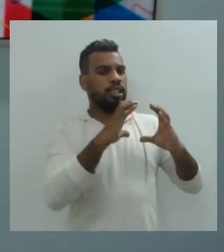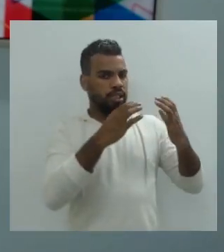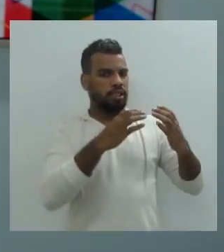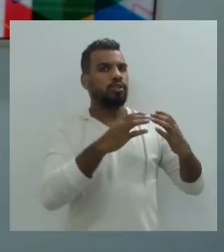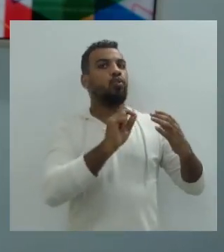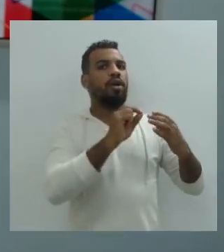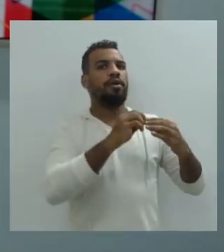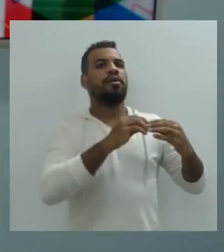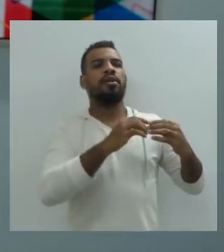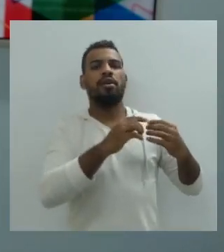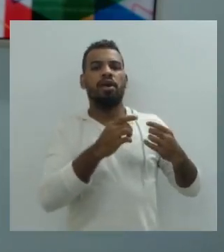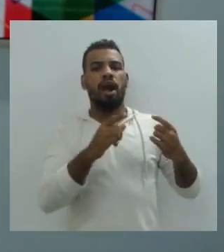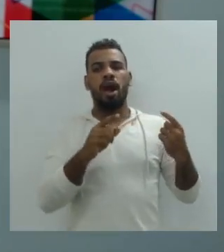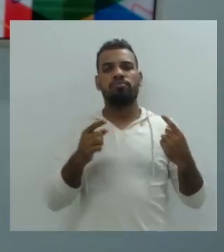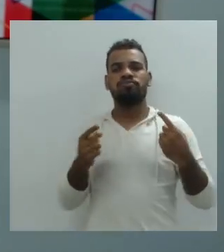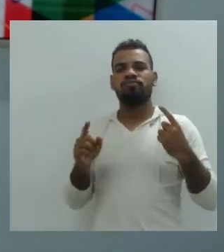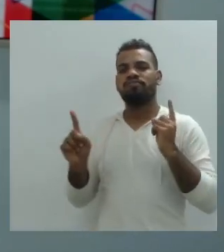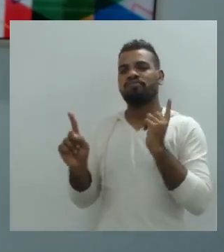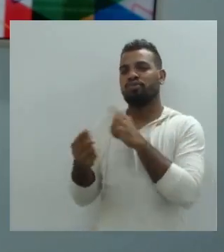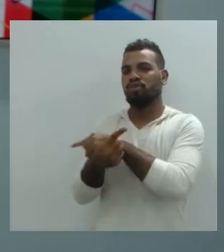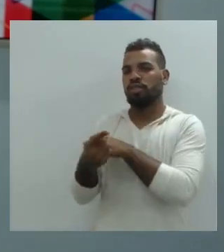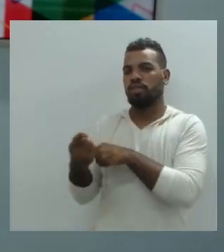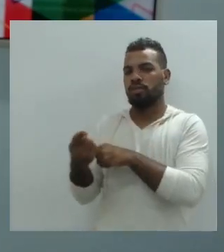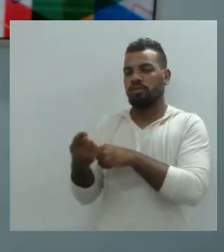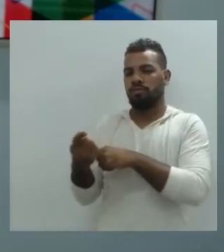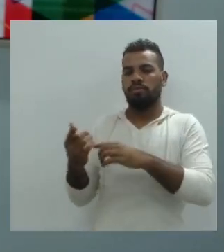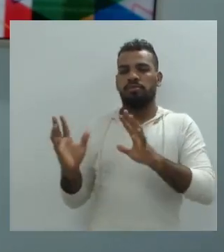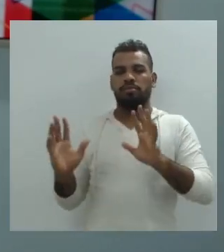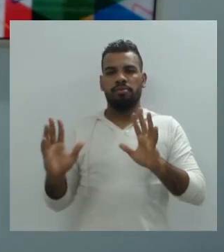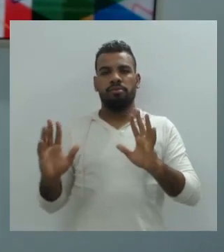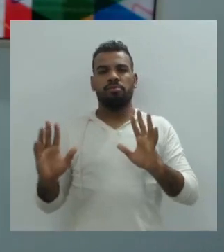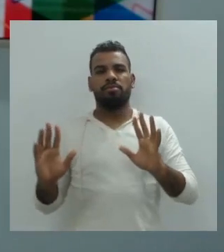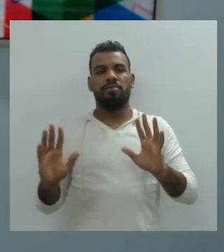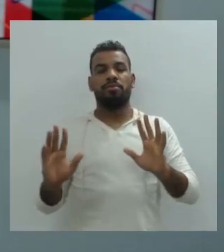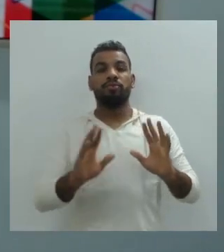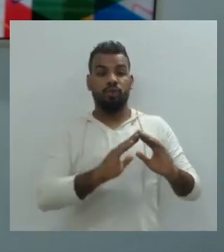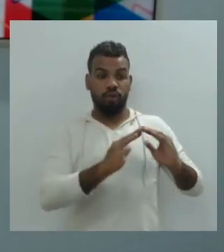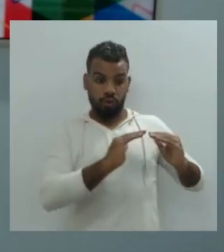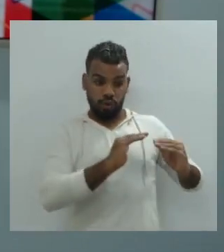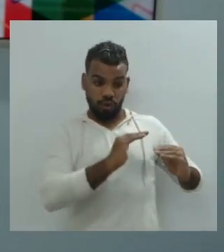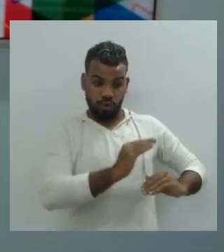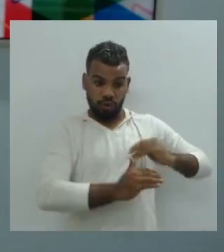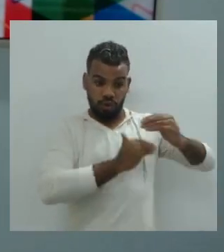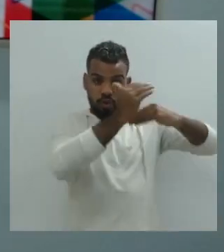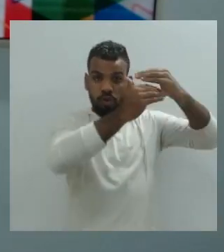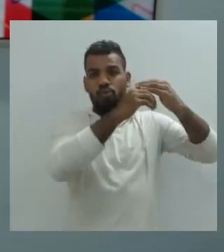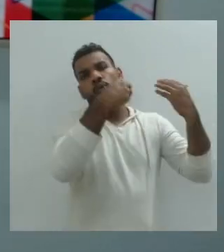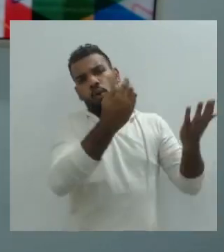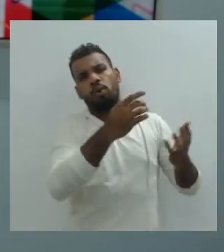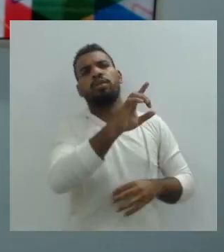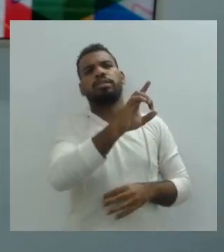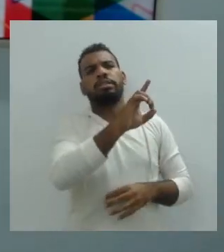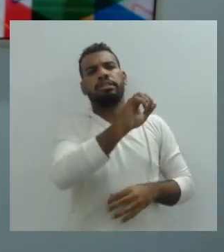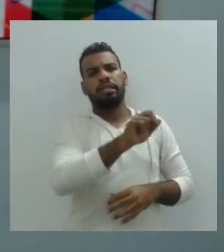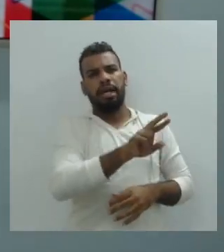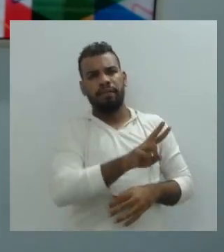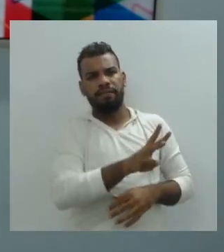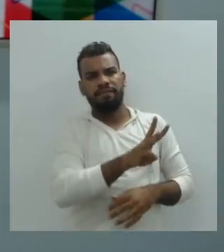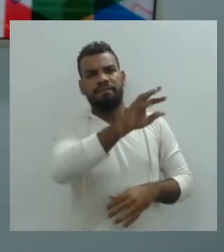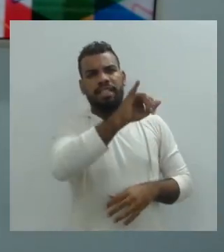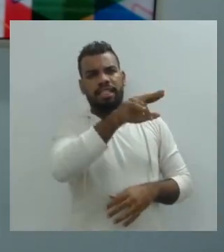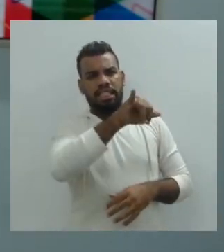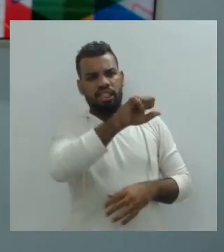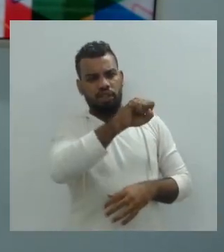que é uma oposição ao criacionismo. O evolucionismo ou darwinismo afirma que o